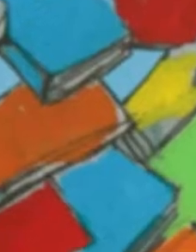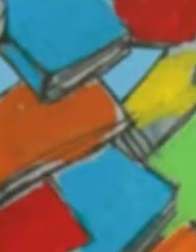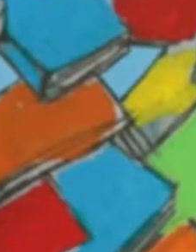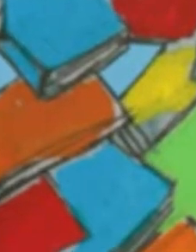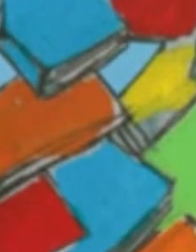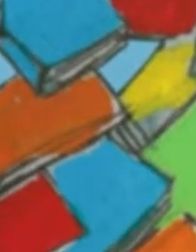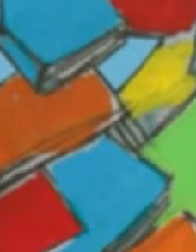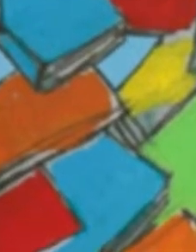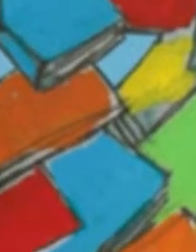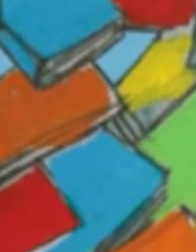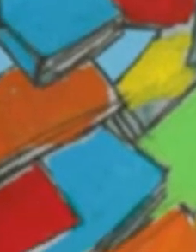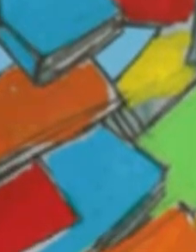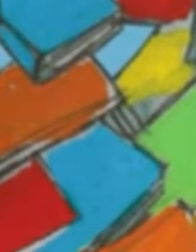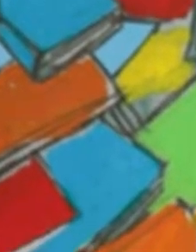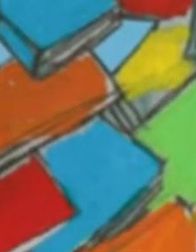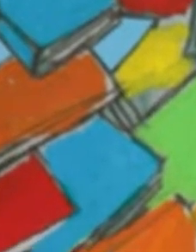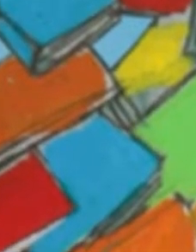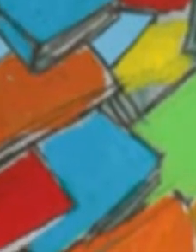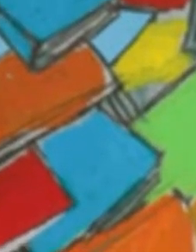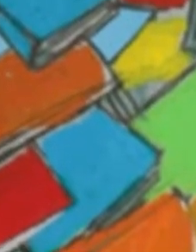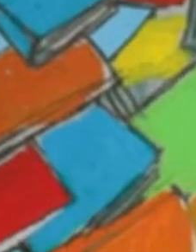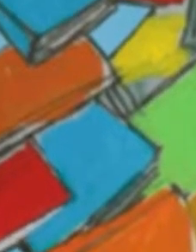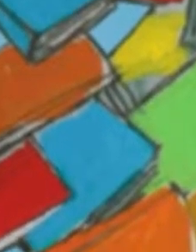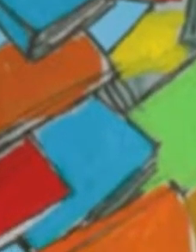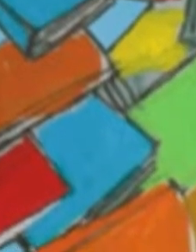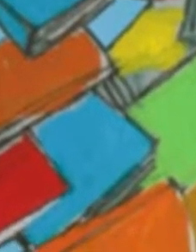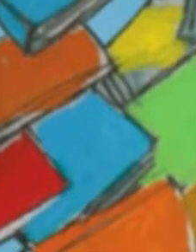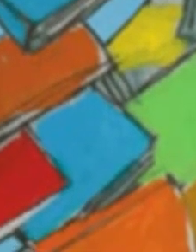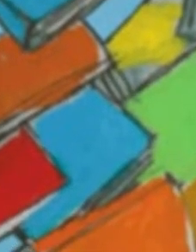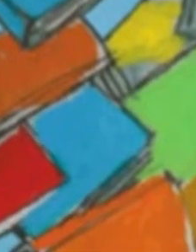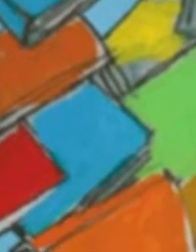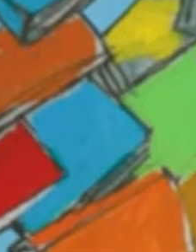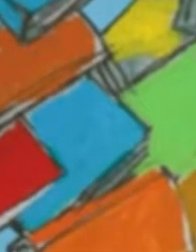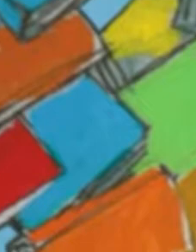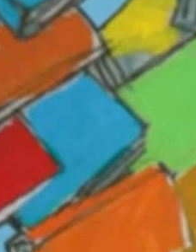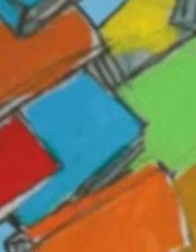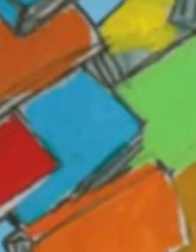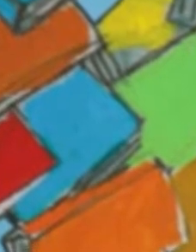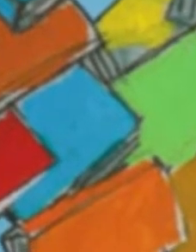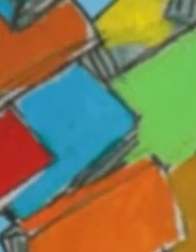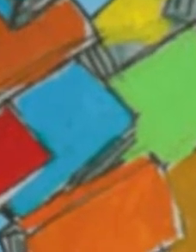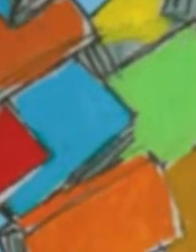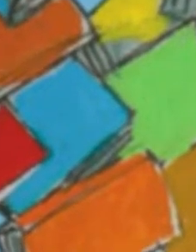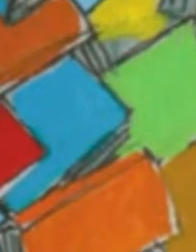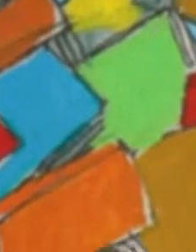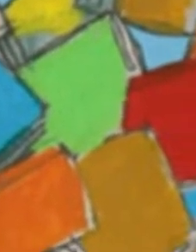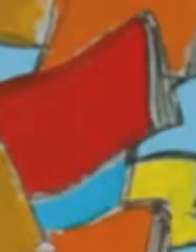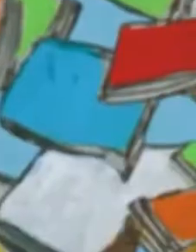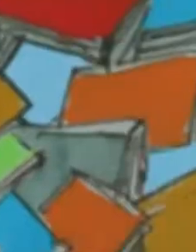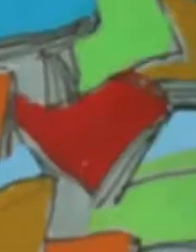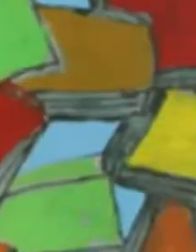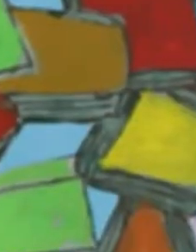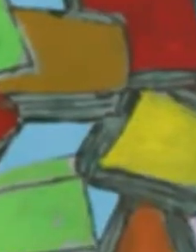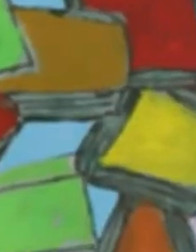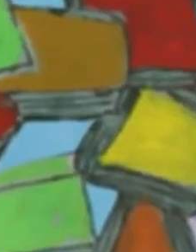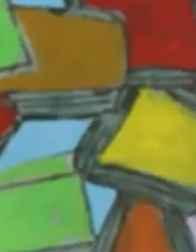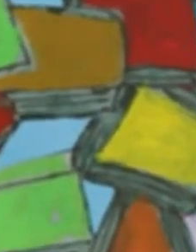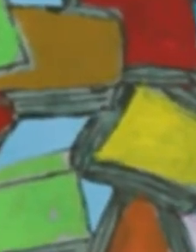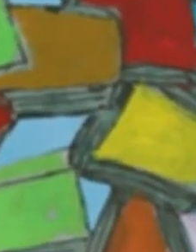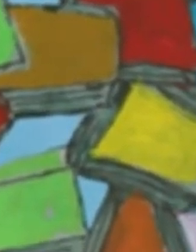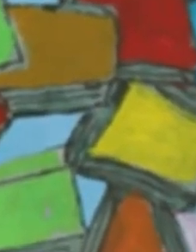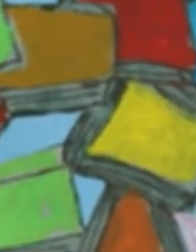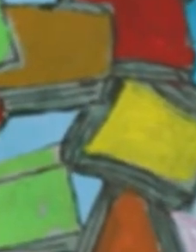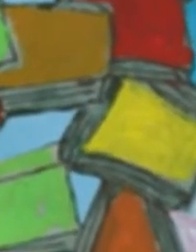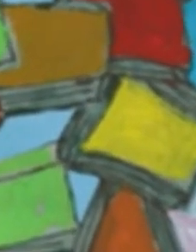A Prefeitura de Belo Horizonte, por meio da Secretaria Municipal de Cultura e da Fundação Municipal de Cultura, em parceria com o Instituto Periférico, realiza FliBH,